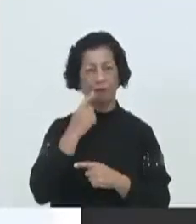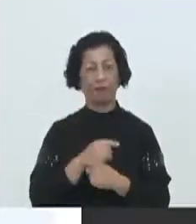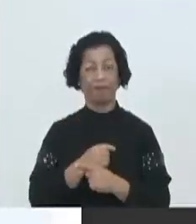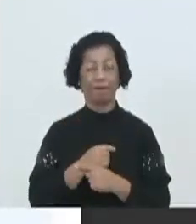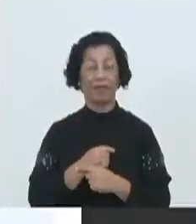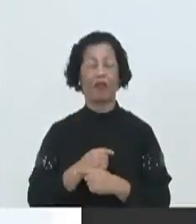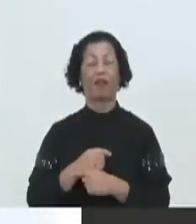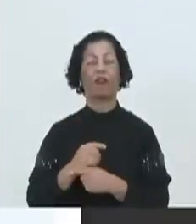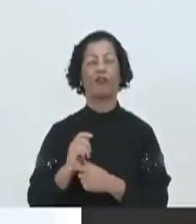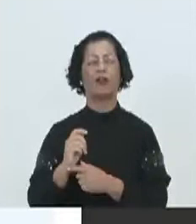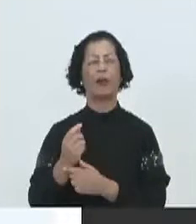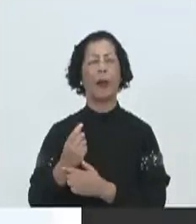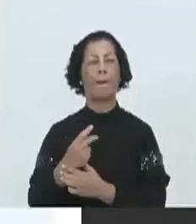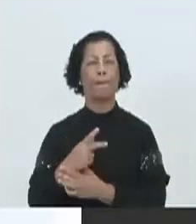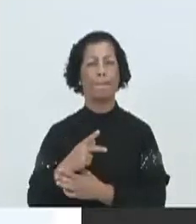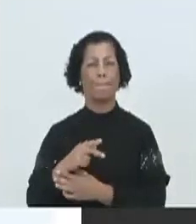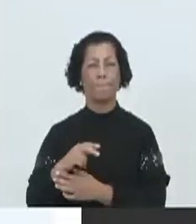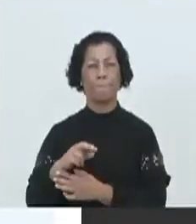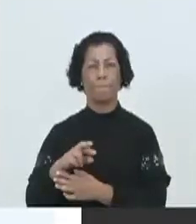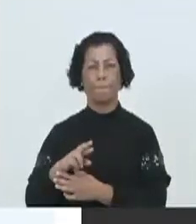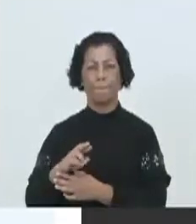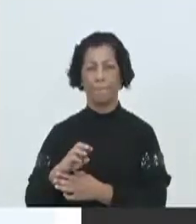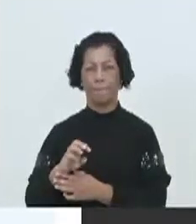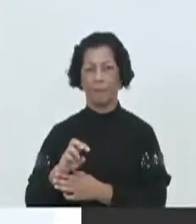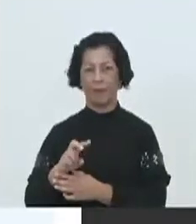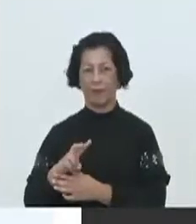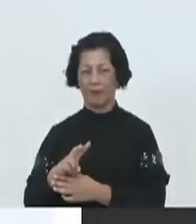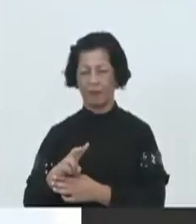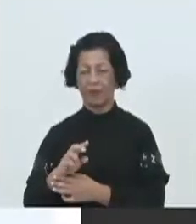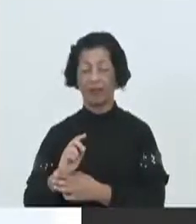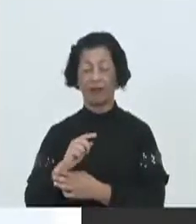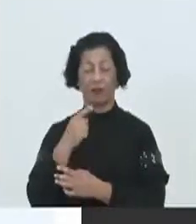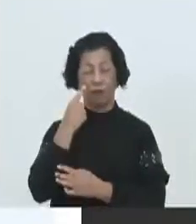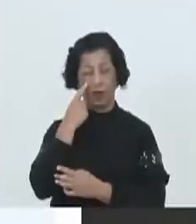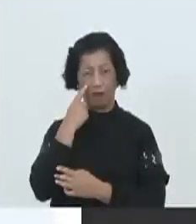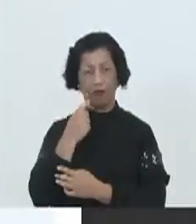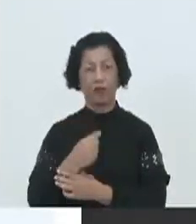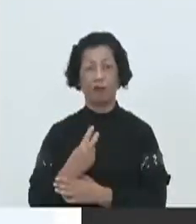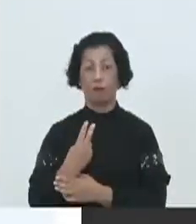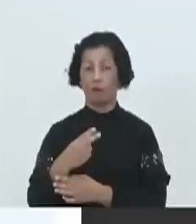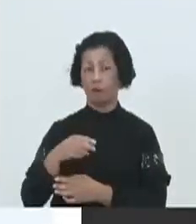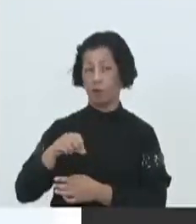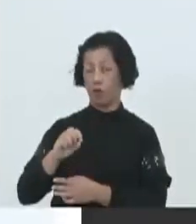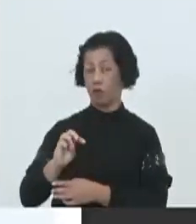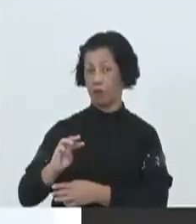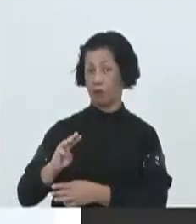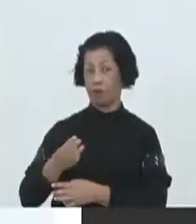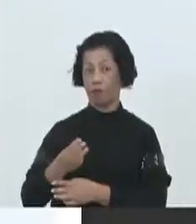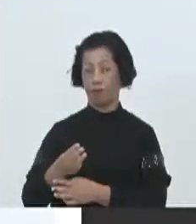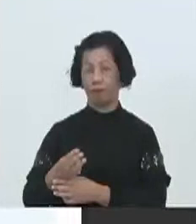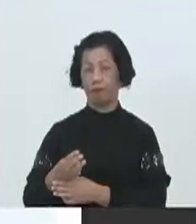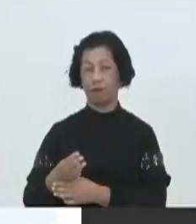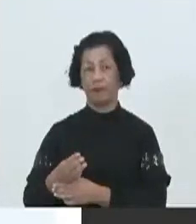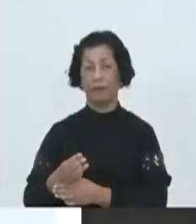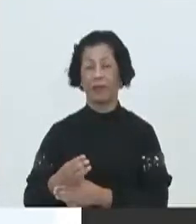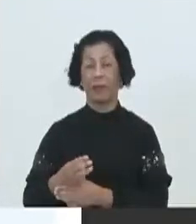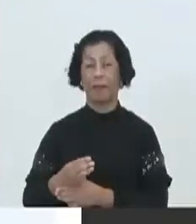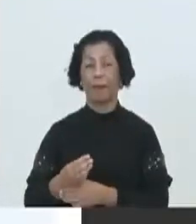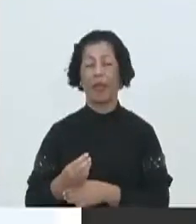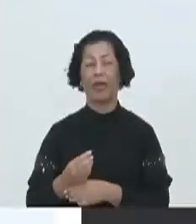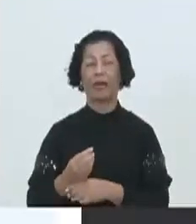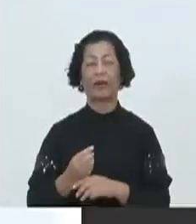previdenciária a gente tem 919 milhões porém a gente tem uma disponibilidade de caixa de 1.2